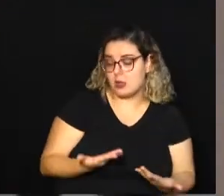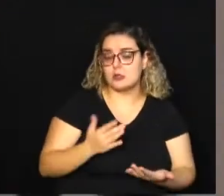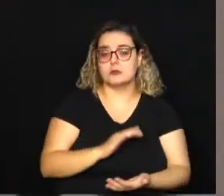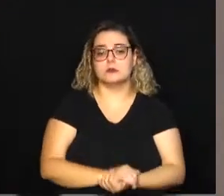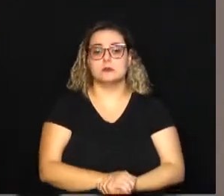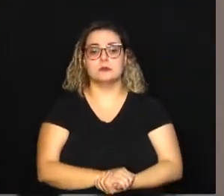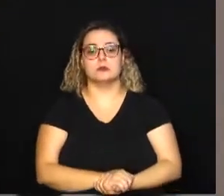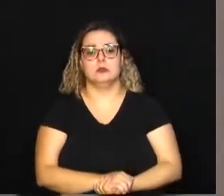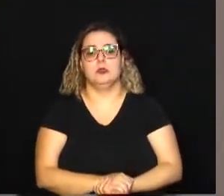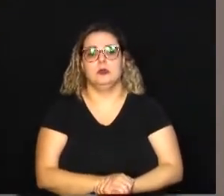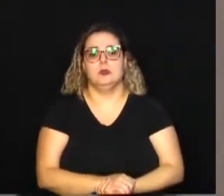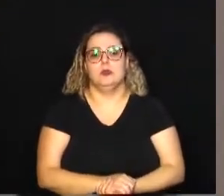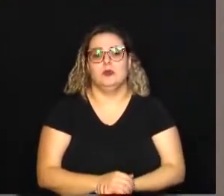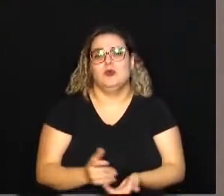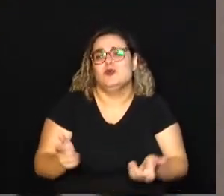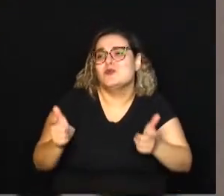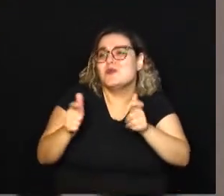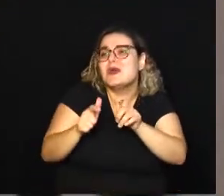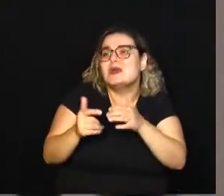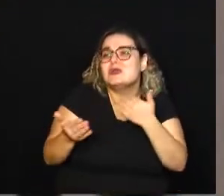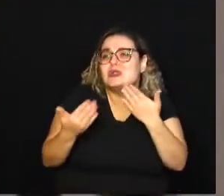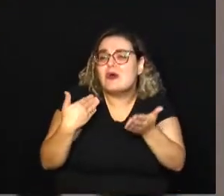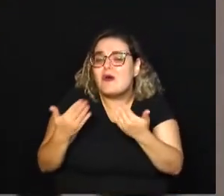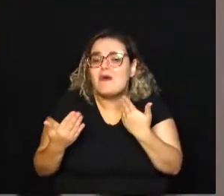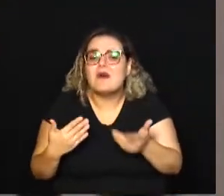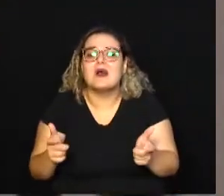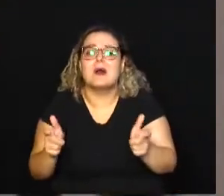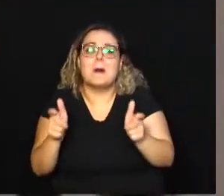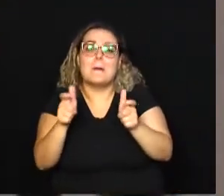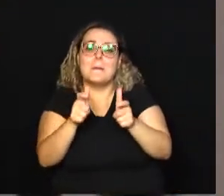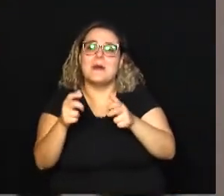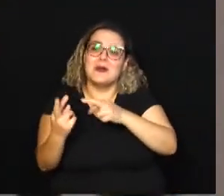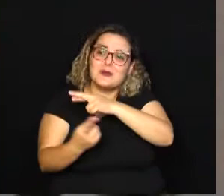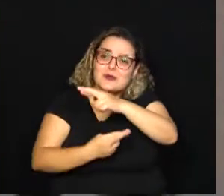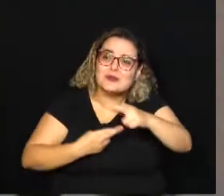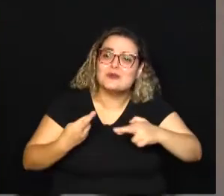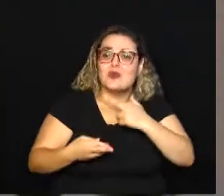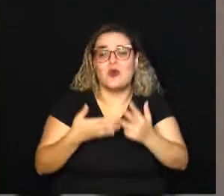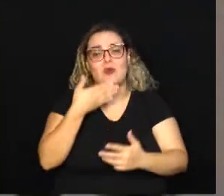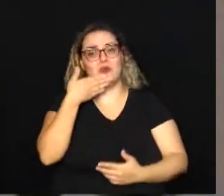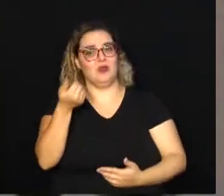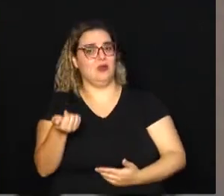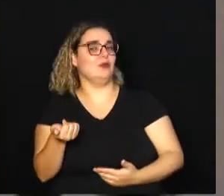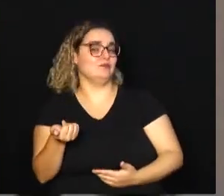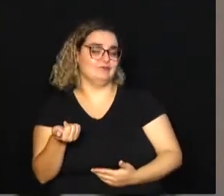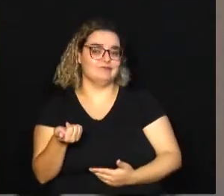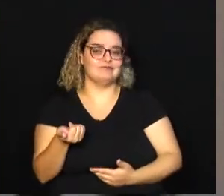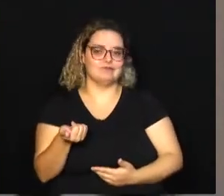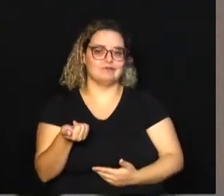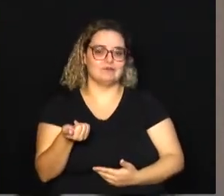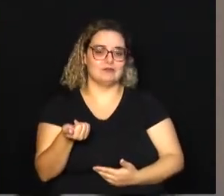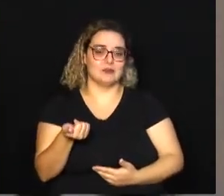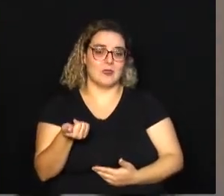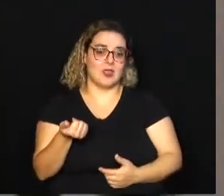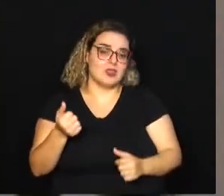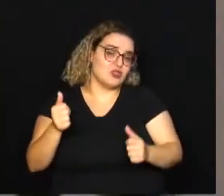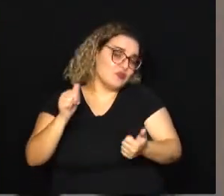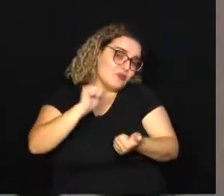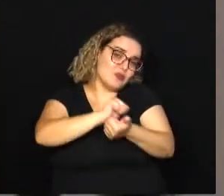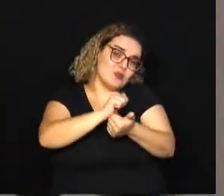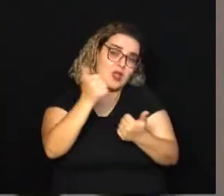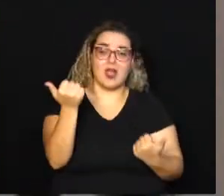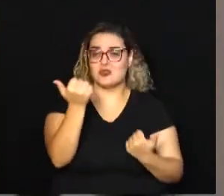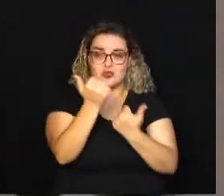Quanto menos conversa, quanto menos relacionamento, melhor. Então, nós tivemos só a troca da lousa pela tela